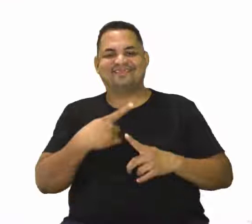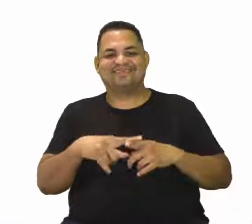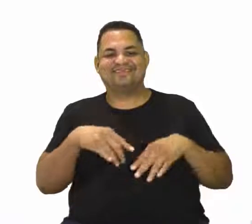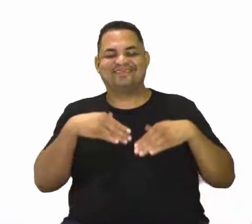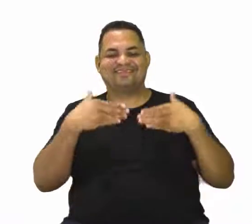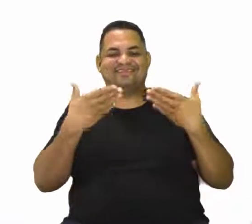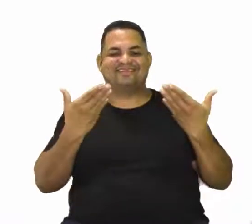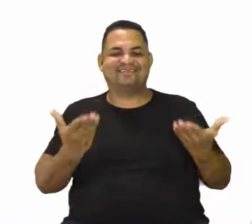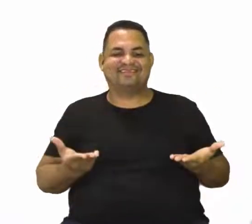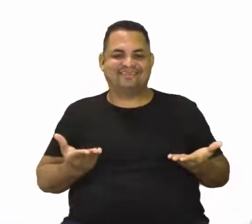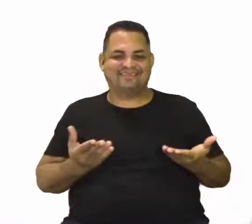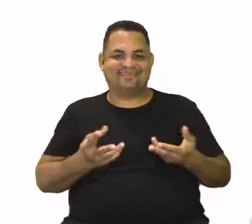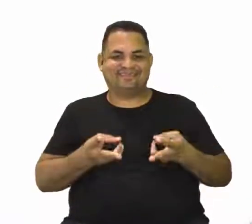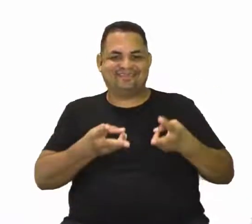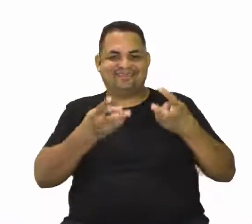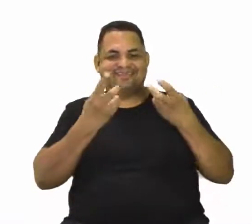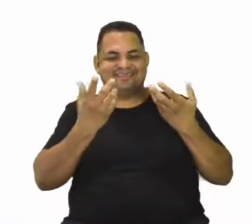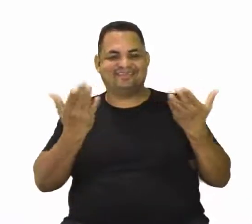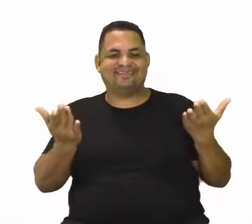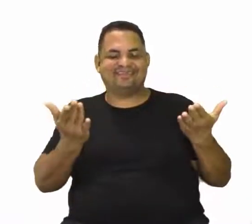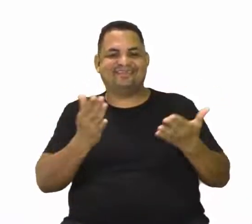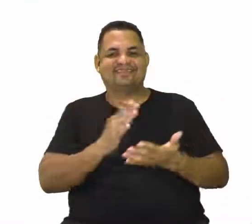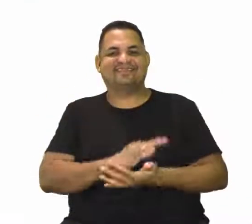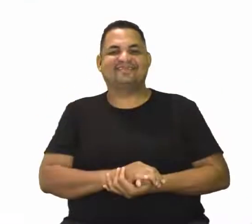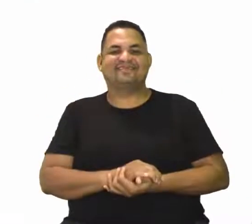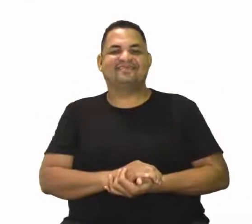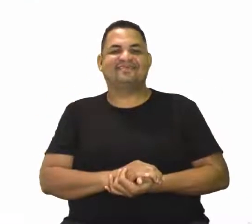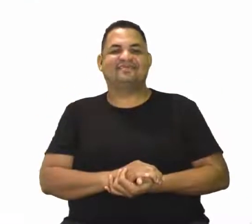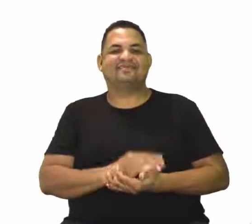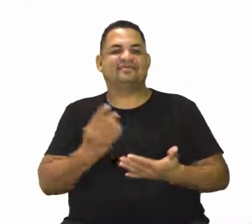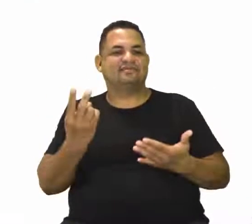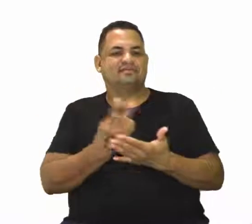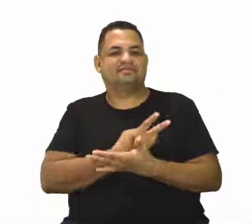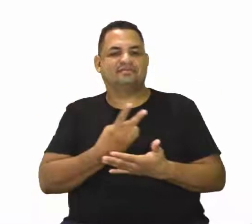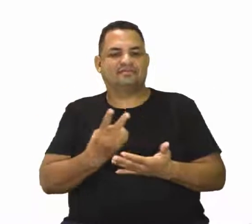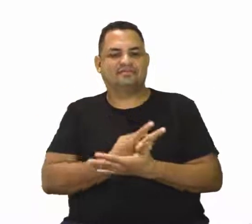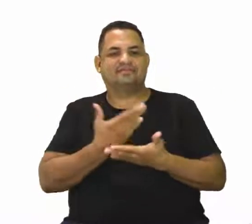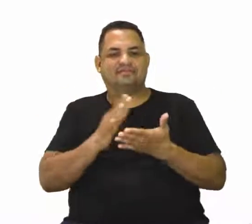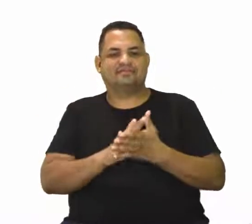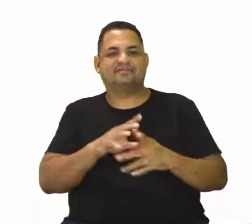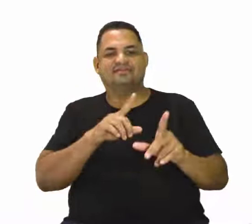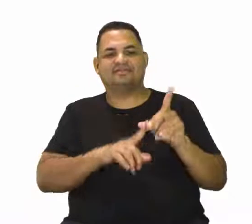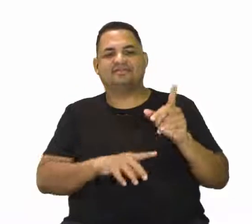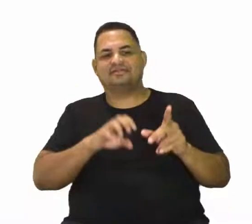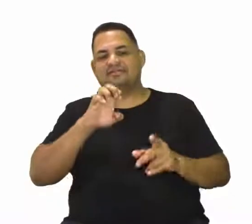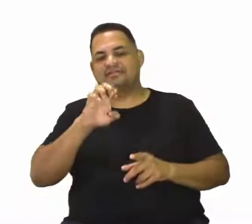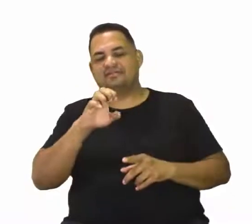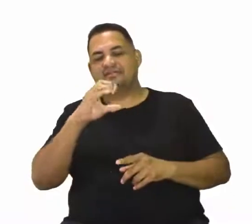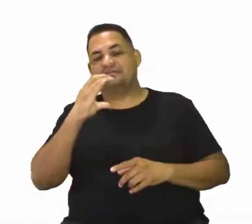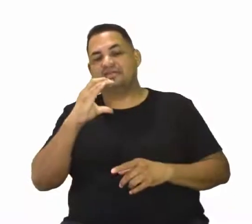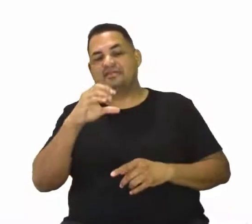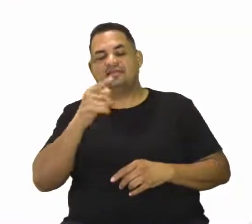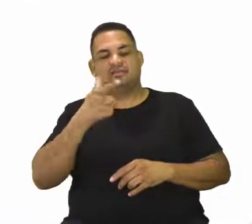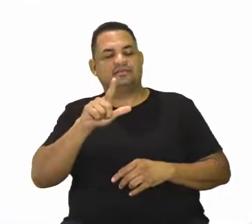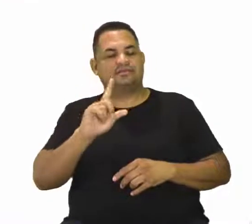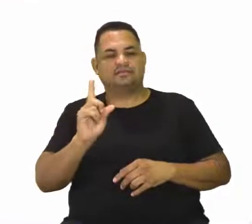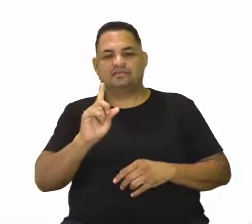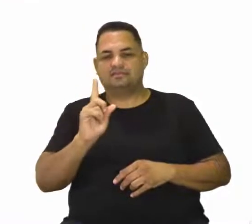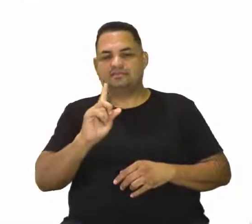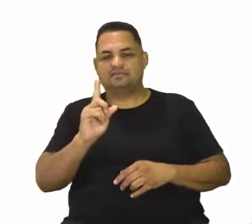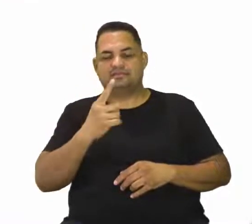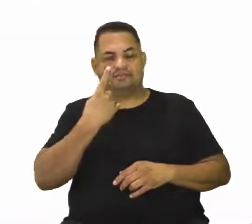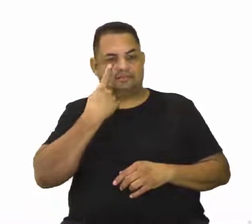quando quando eu percebi esse cara vai falar assim ó tá errado a letra C letra ele tá repetindo não